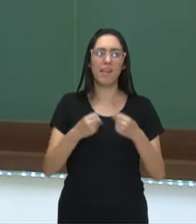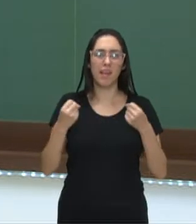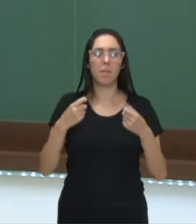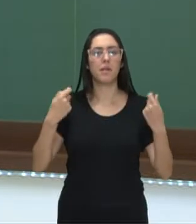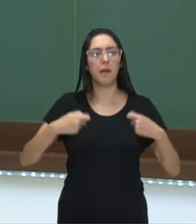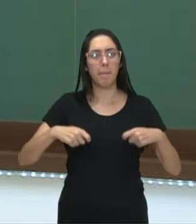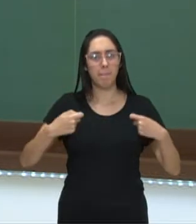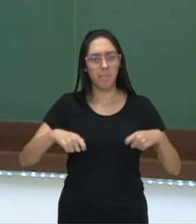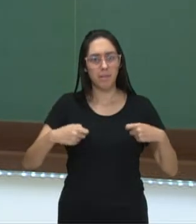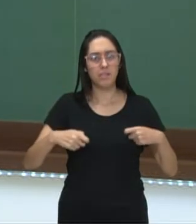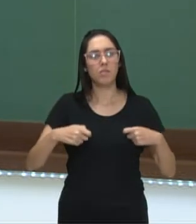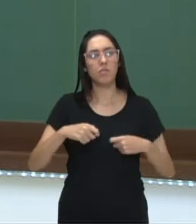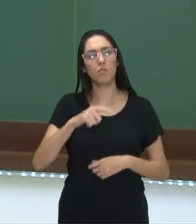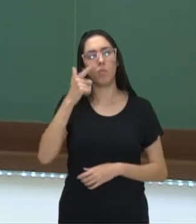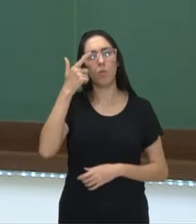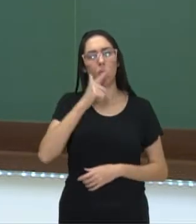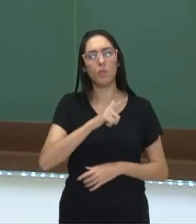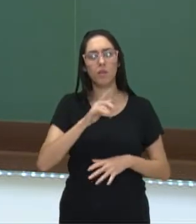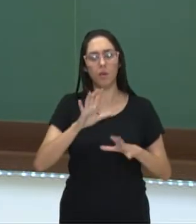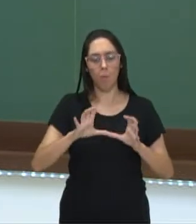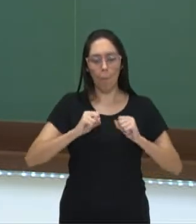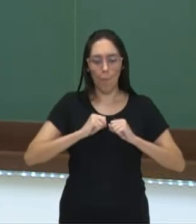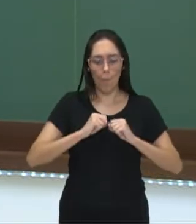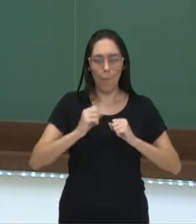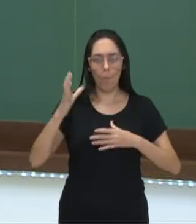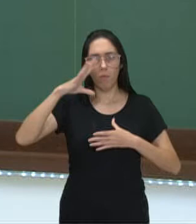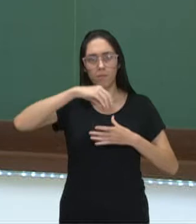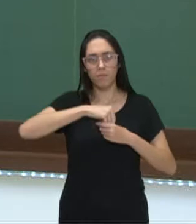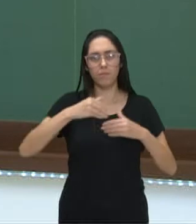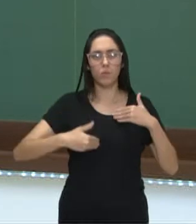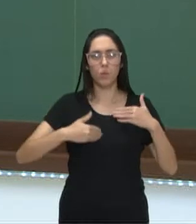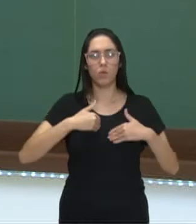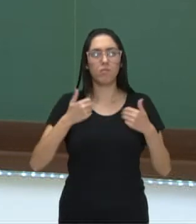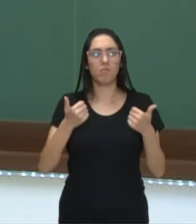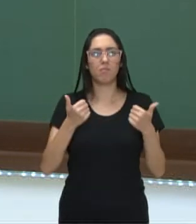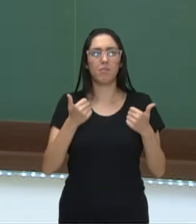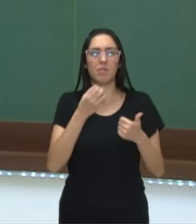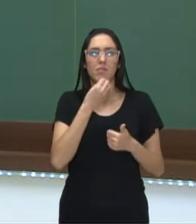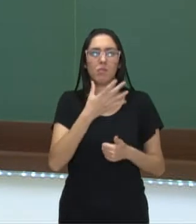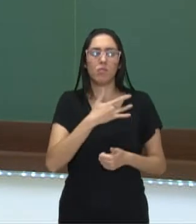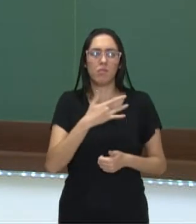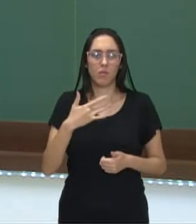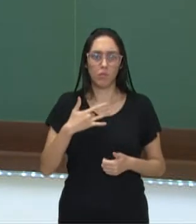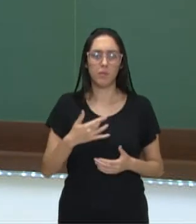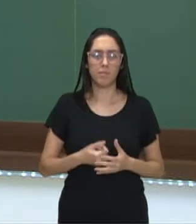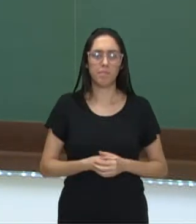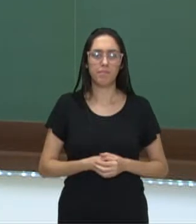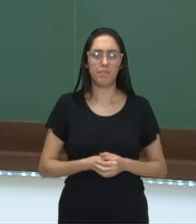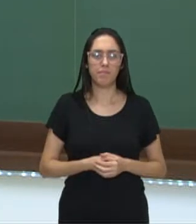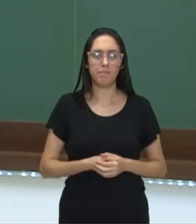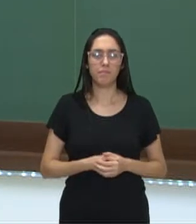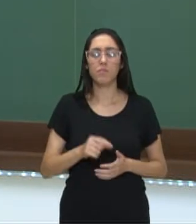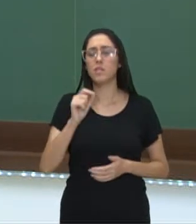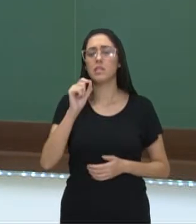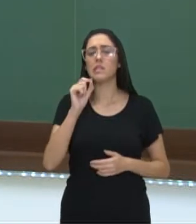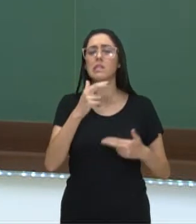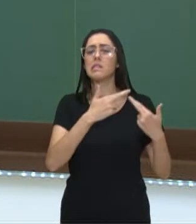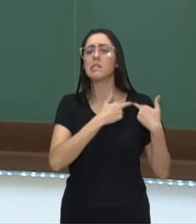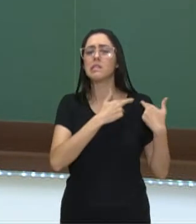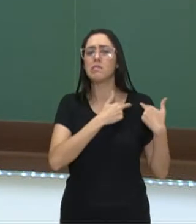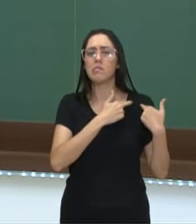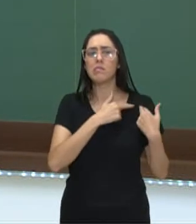Para que tenha essa absorção dos nutrientes necessários lá no intestino. A responsável por esse processo é a